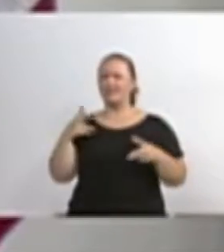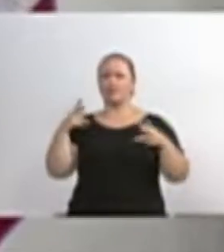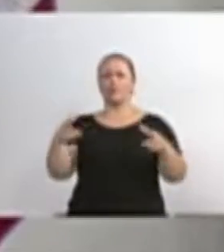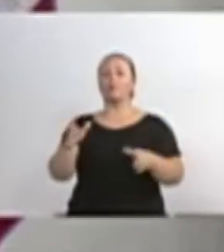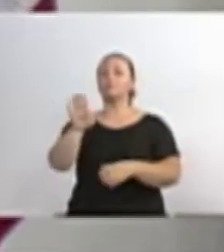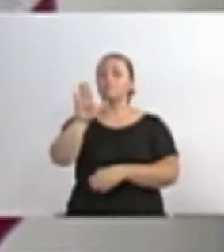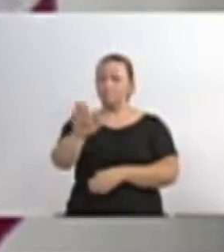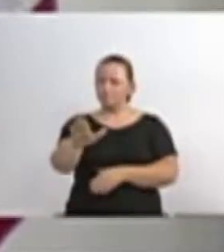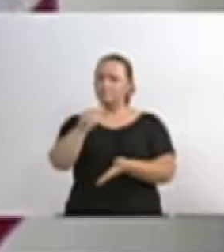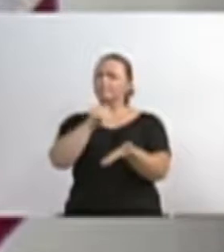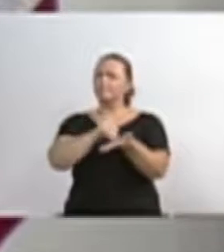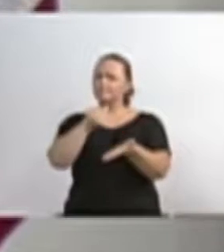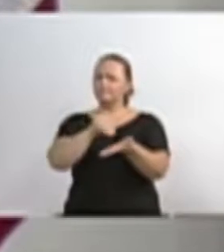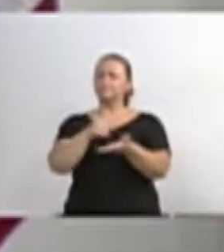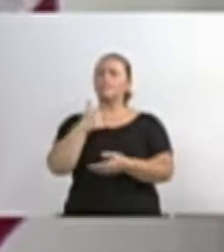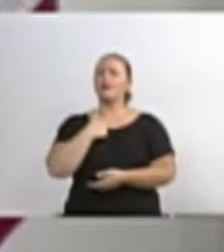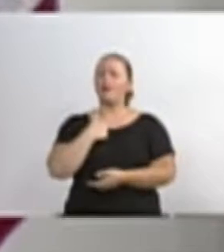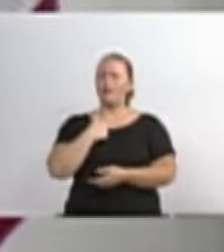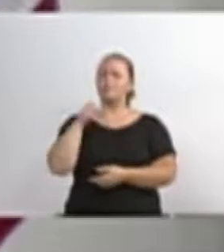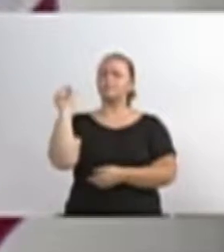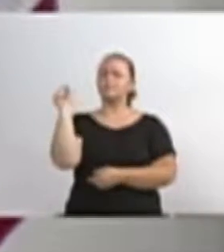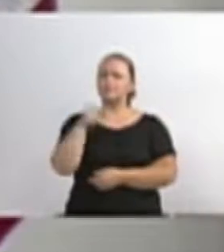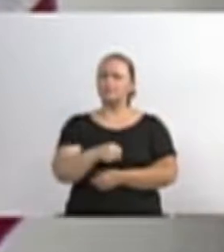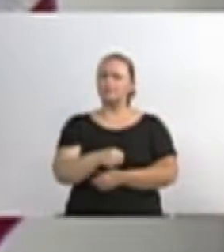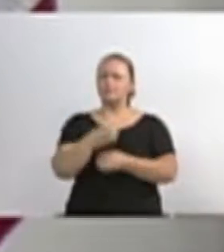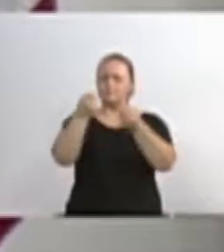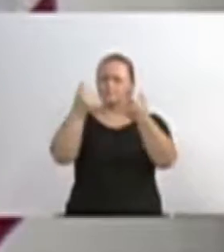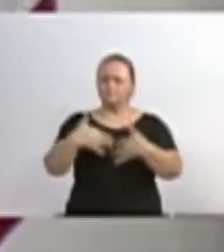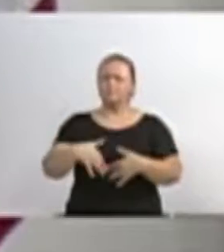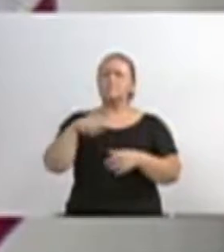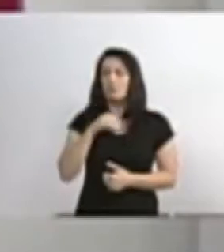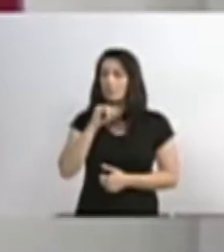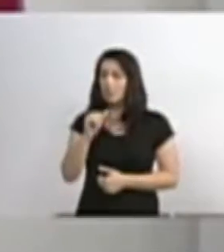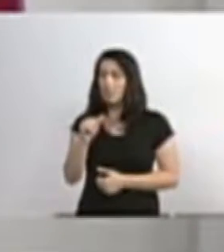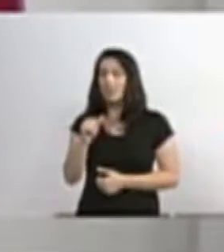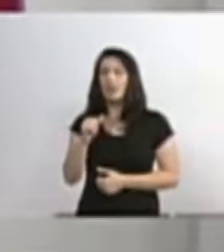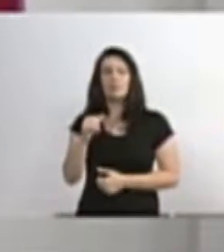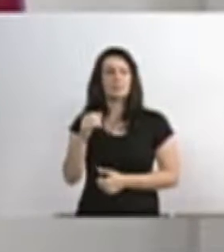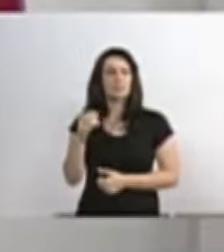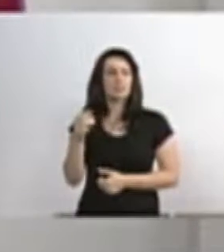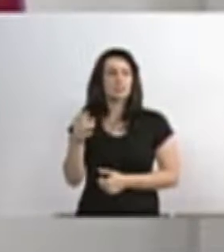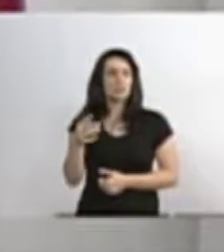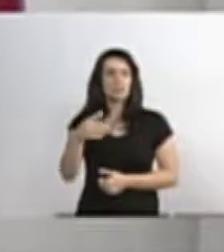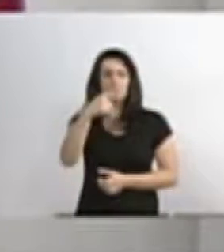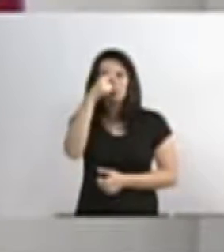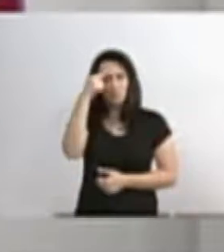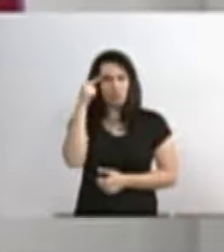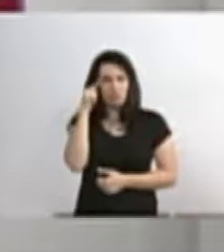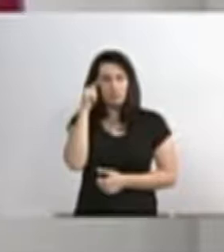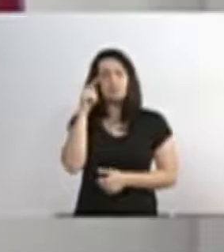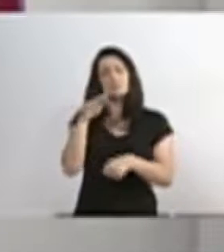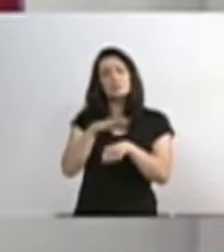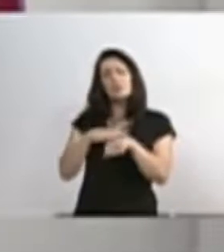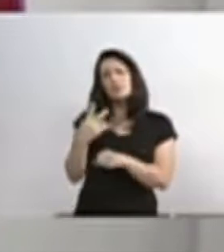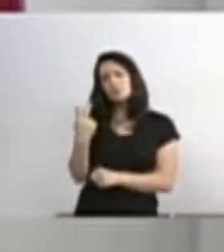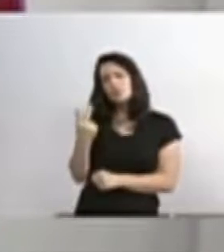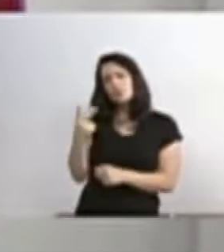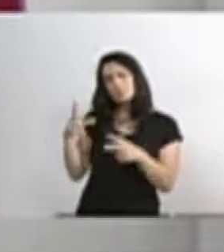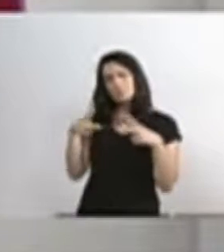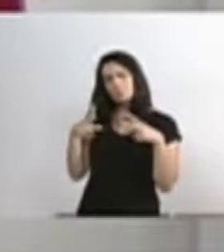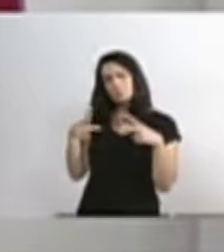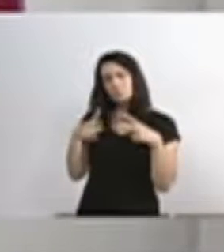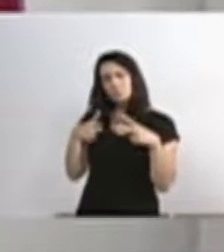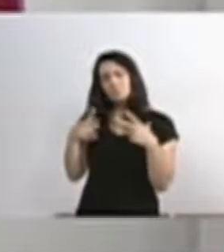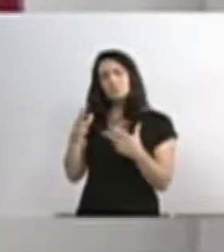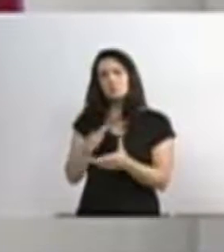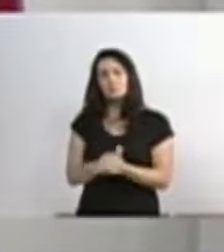do helicóptero Arcanjo 3 para o Vale do Itajaí, ressaltando que foi o maior investimento na área da saúde da